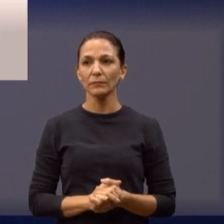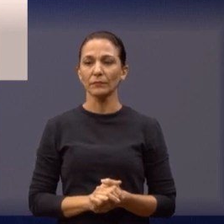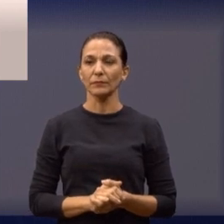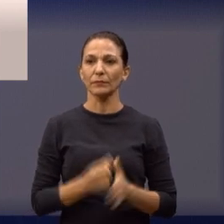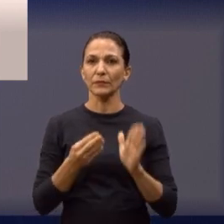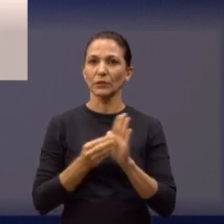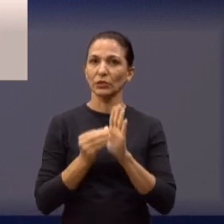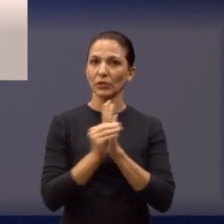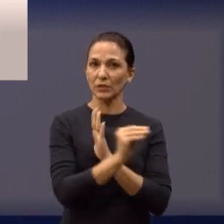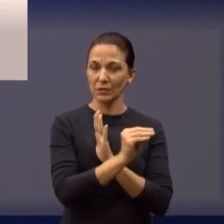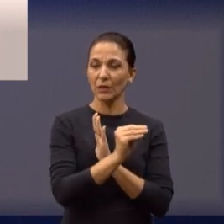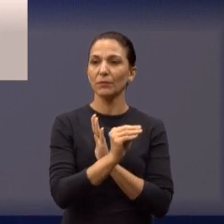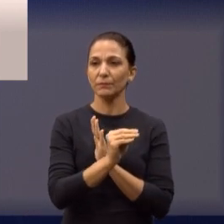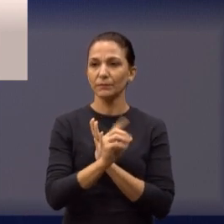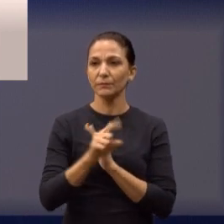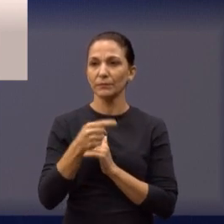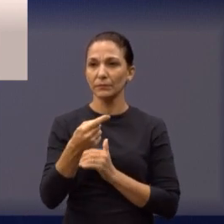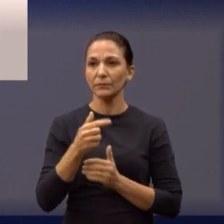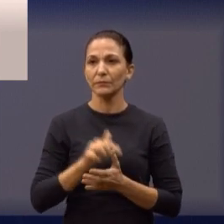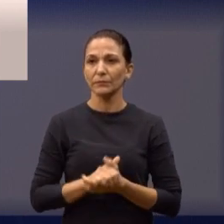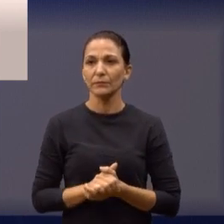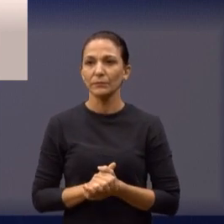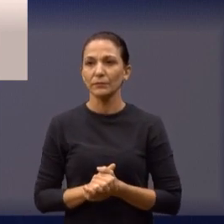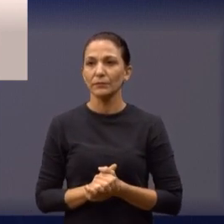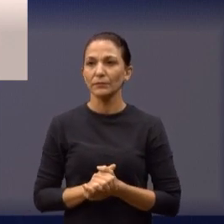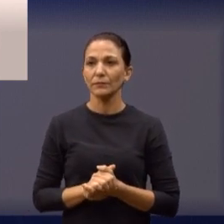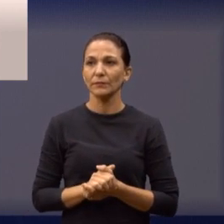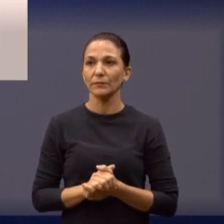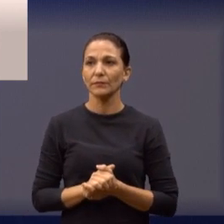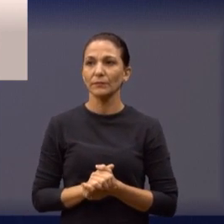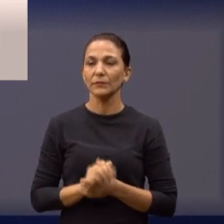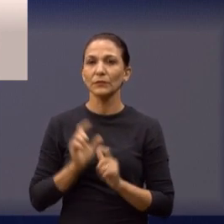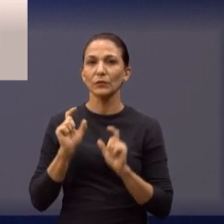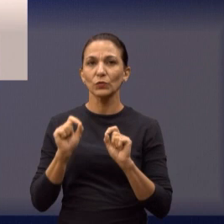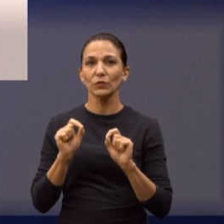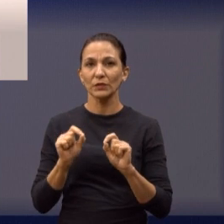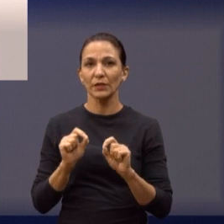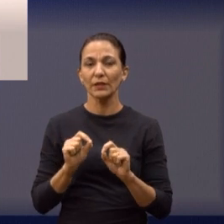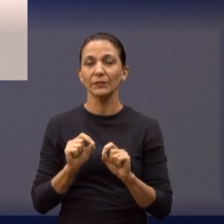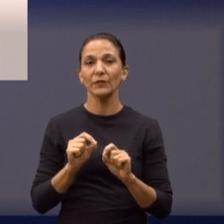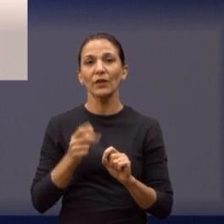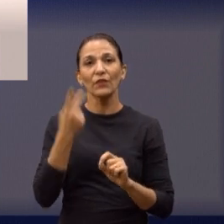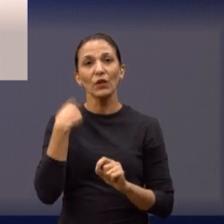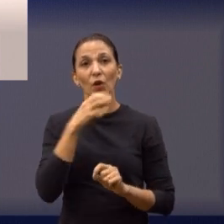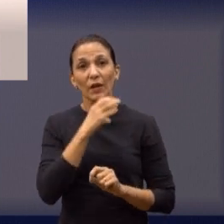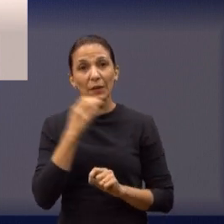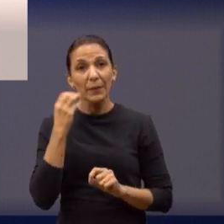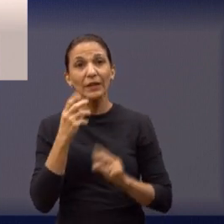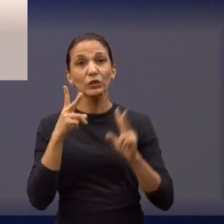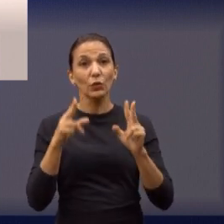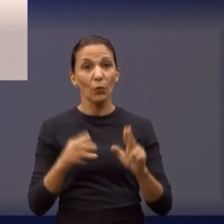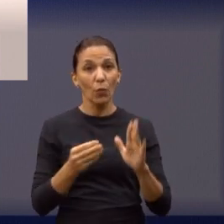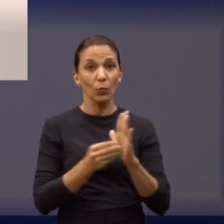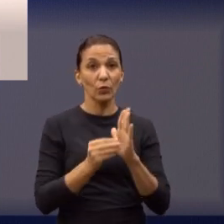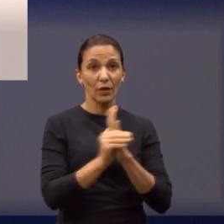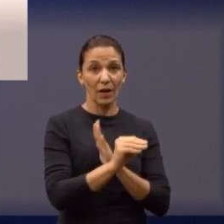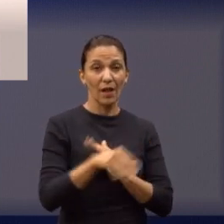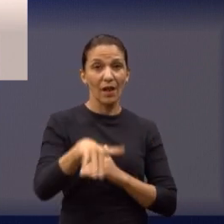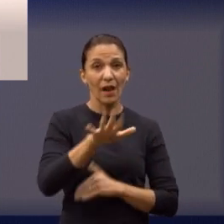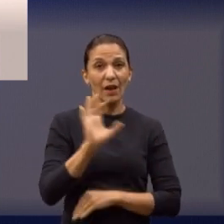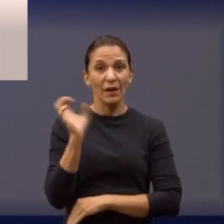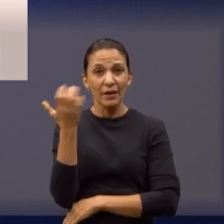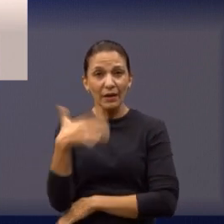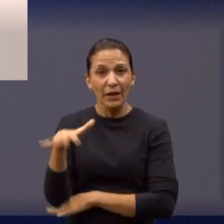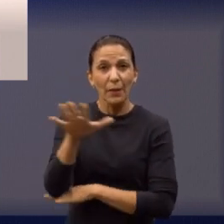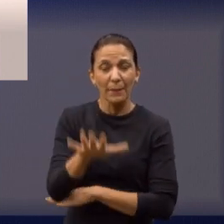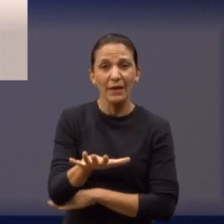a indicação próxima foto por favor essa indicação de Clemente vossa excelência também fez essa indicação lá na praça da